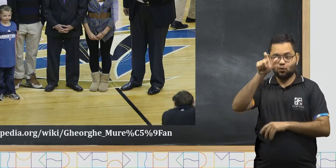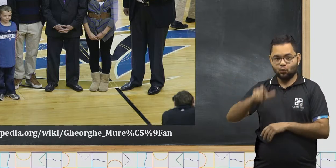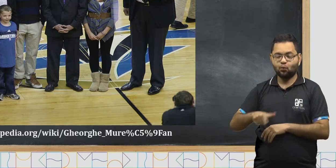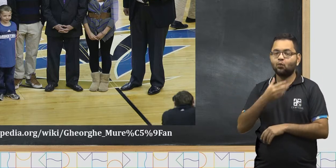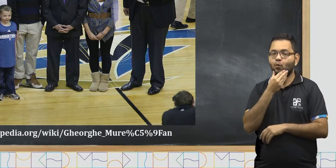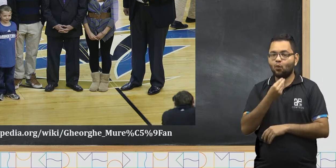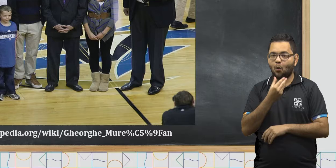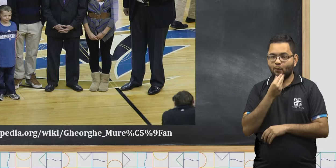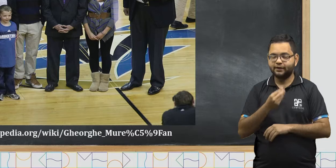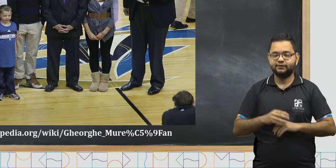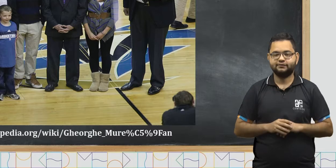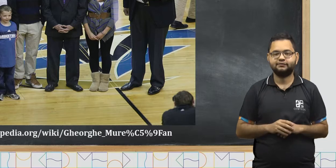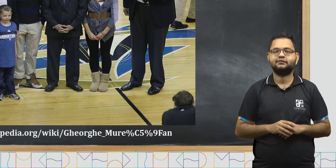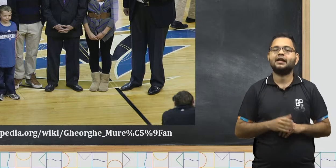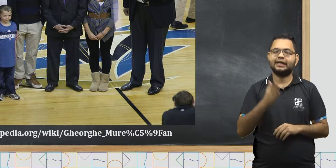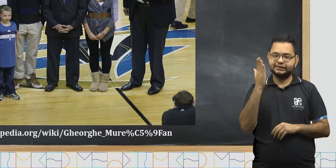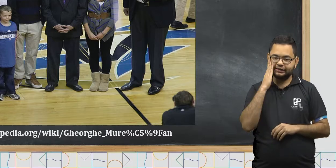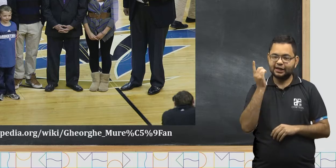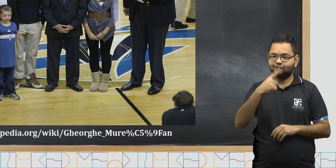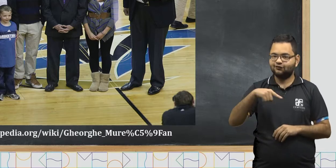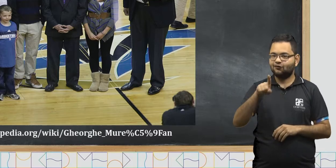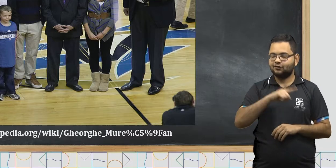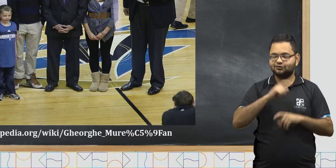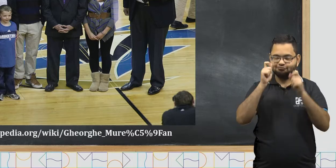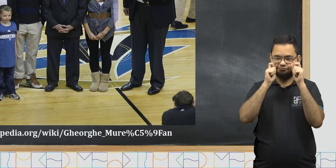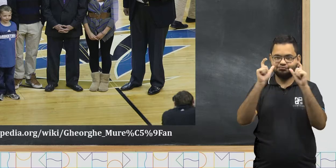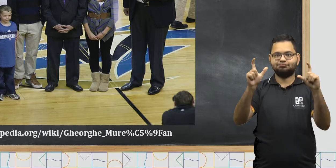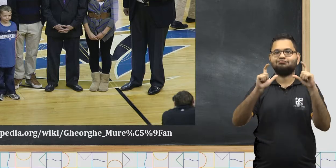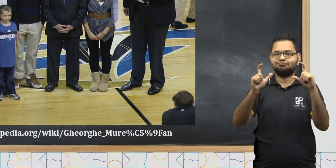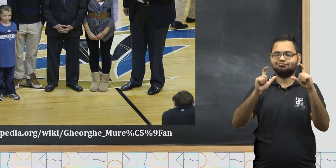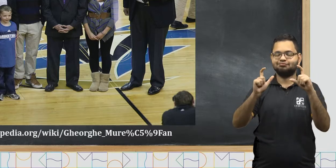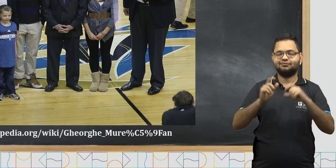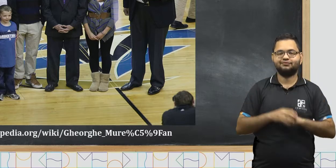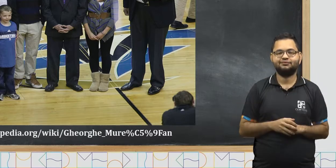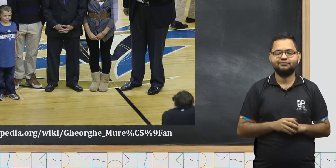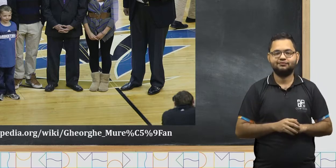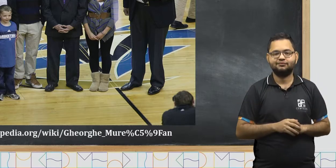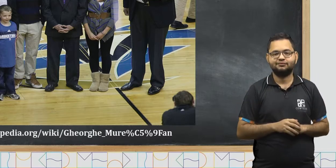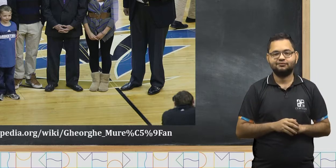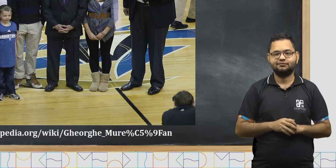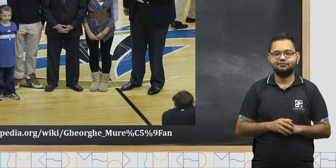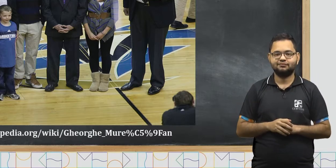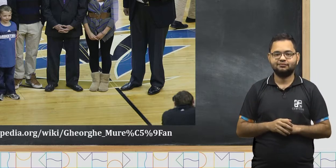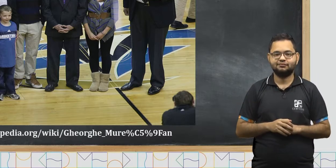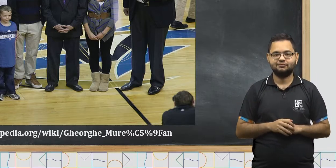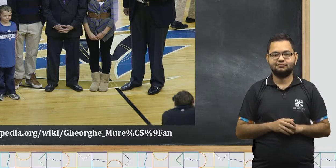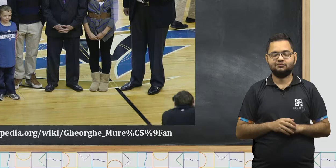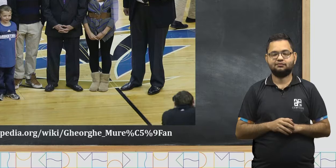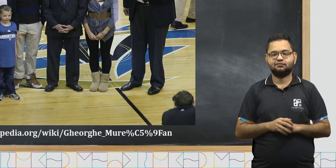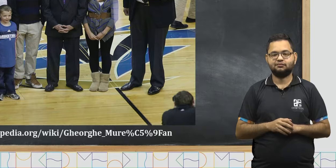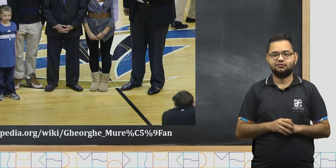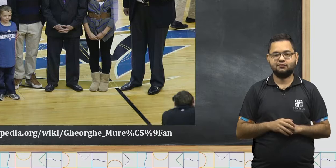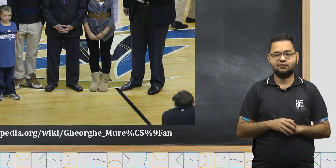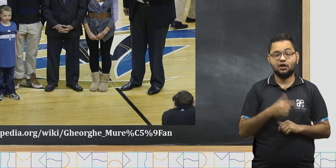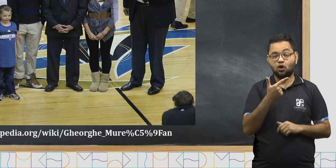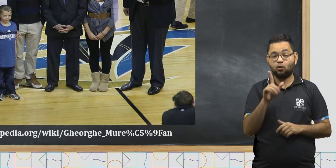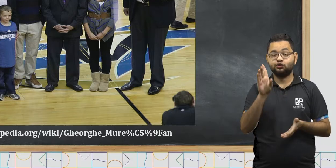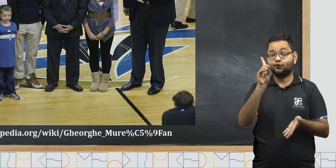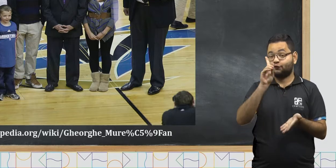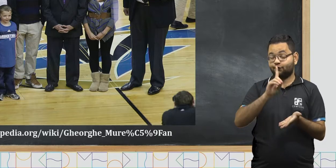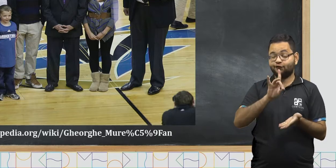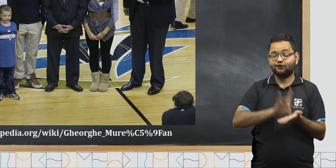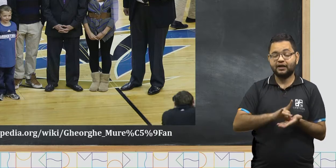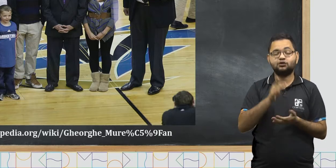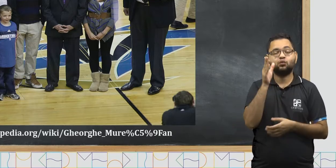jogador. Garanto que você vai se surpreender mais uma vez. O próximo fato curioso de hoje